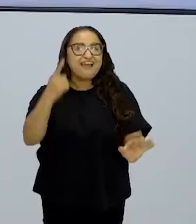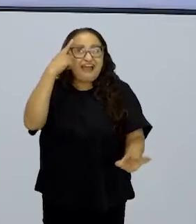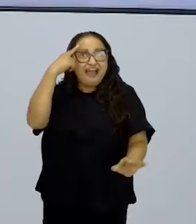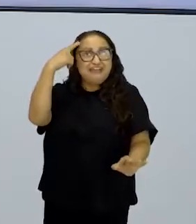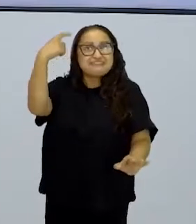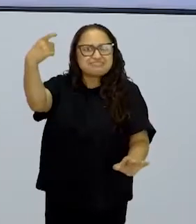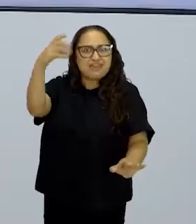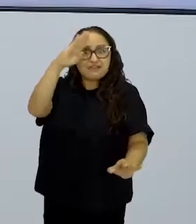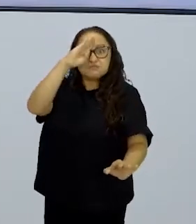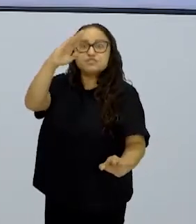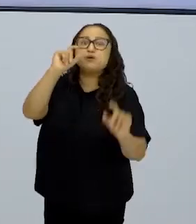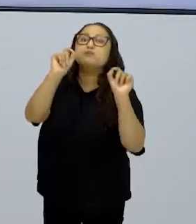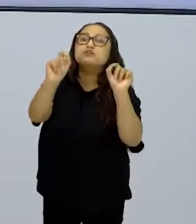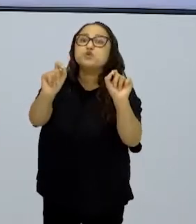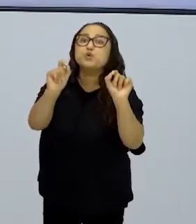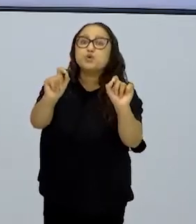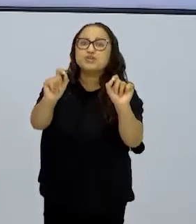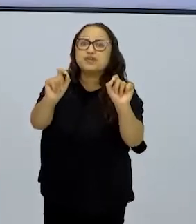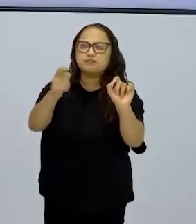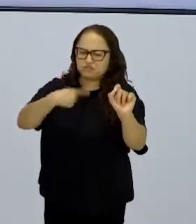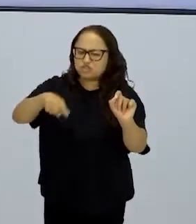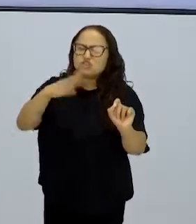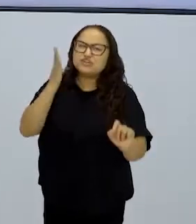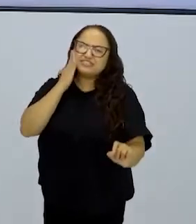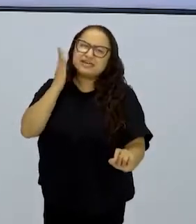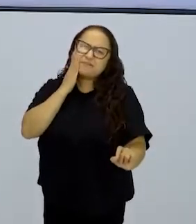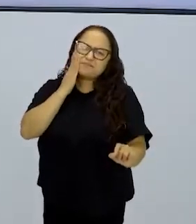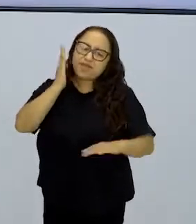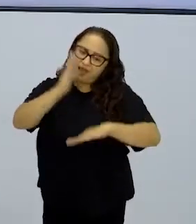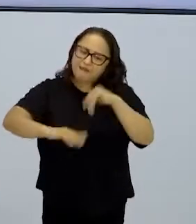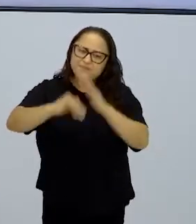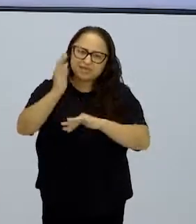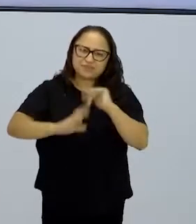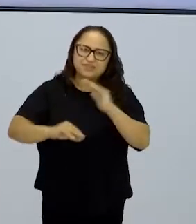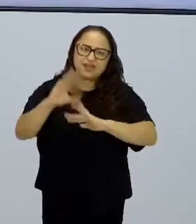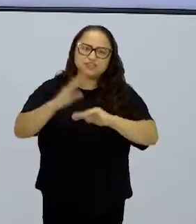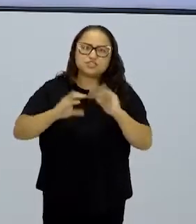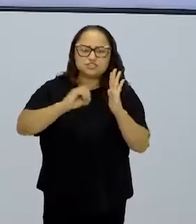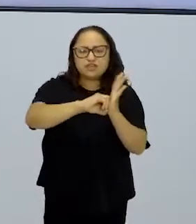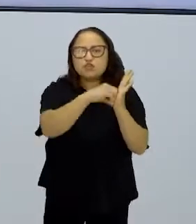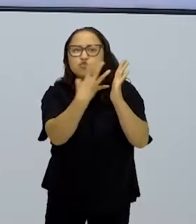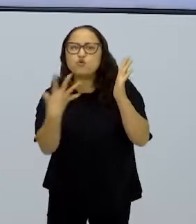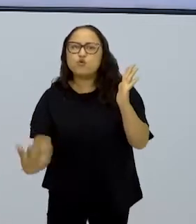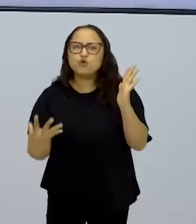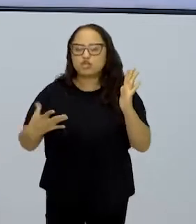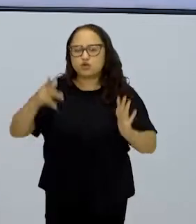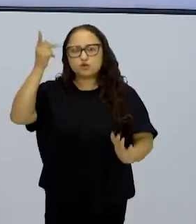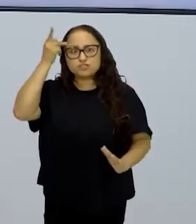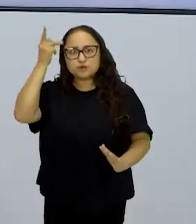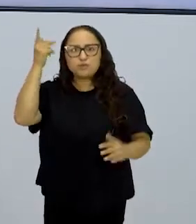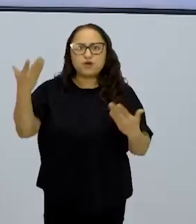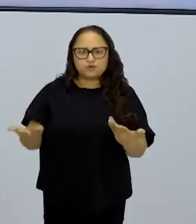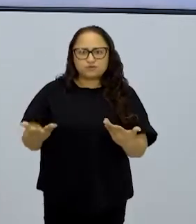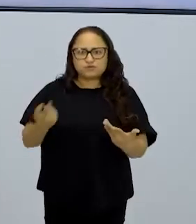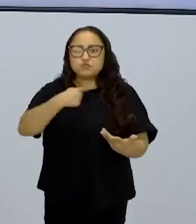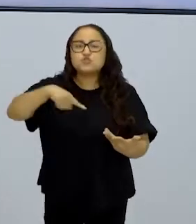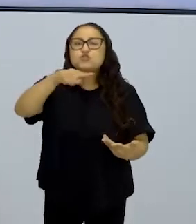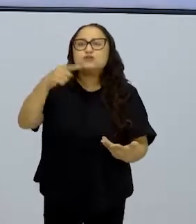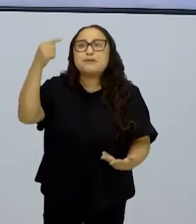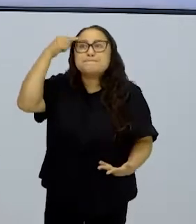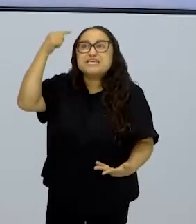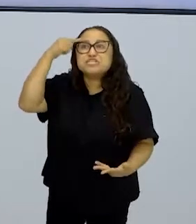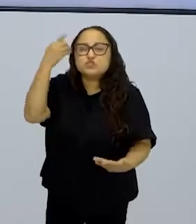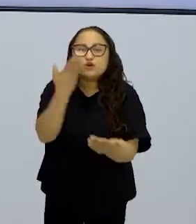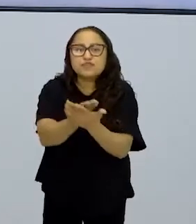né, principalmente, a gente sabe, né, é uma habilidade do currículo paulista, mas, na verdade, quando a gente pensou também nessa